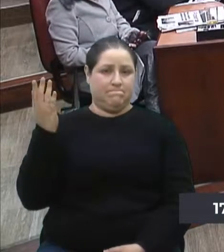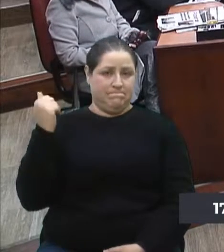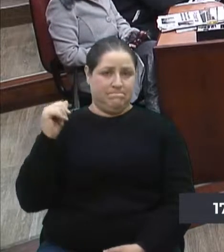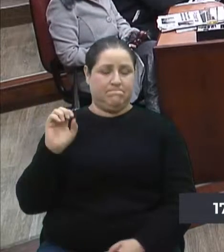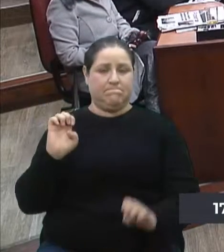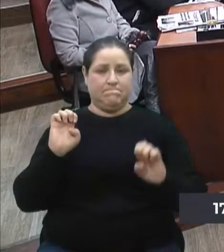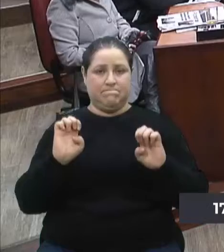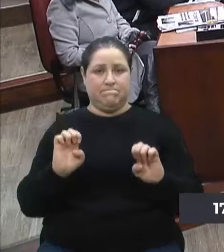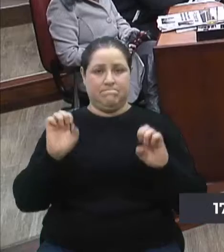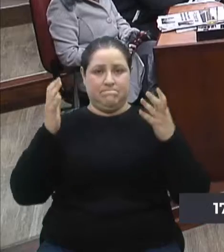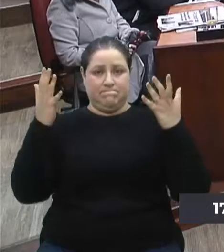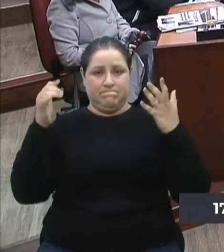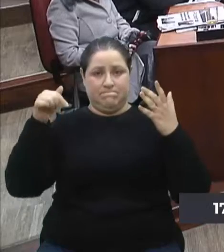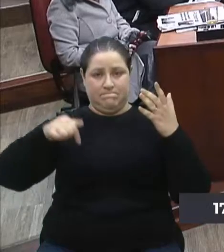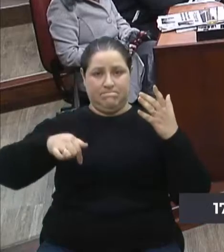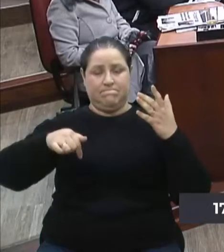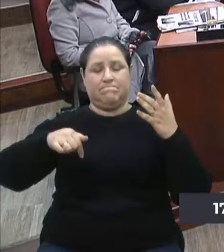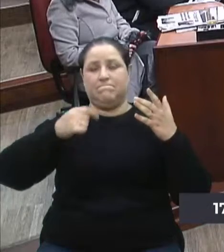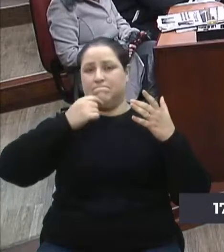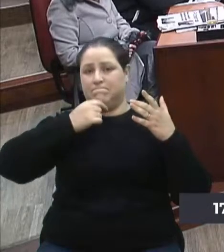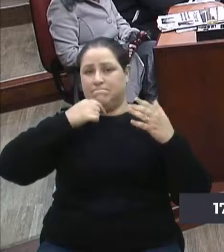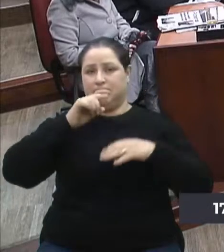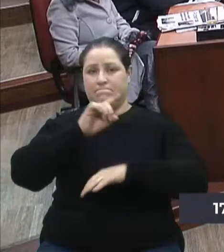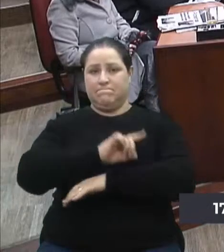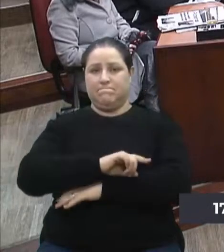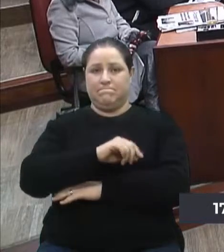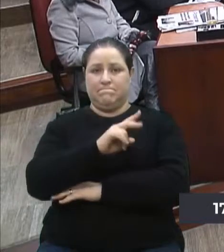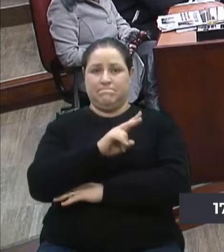em Caxias no dia 28/29